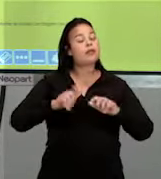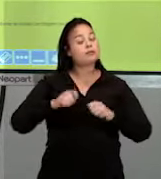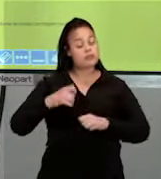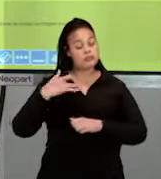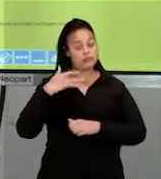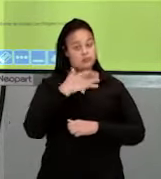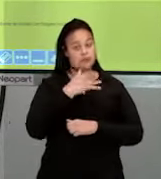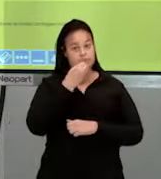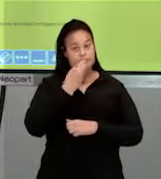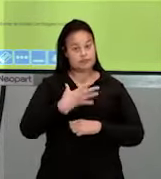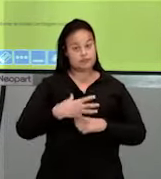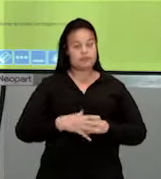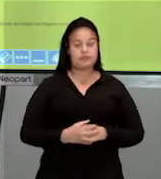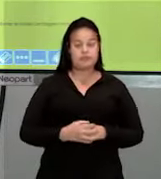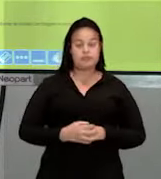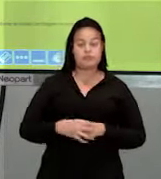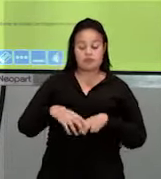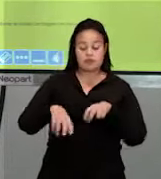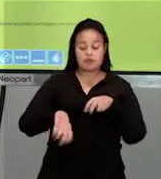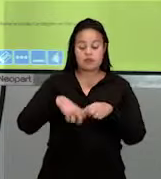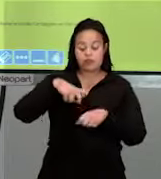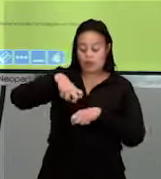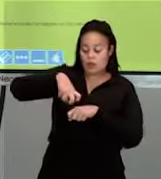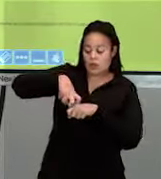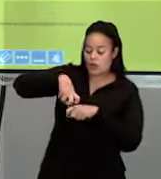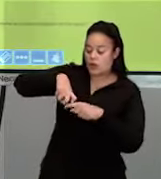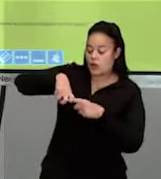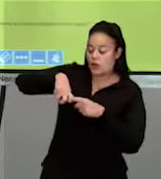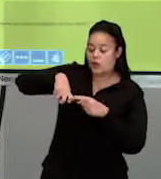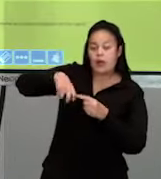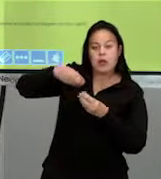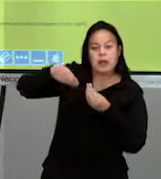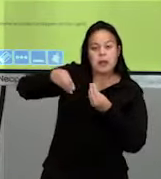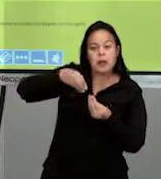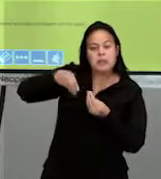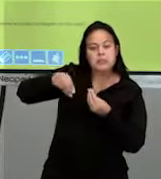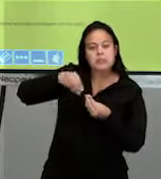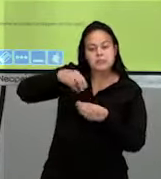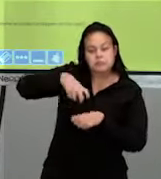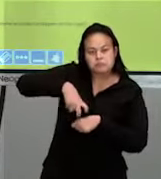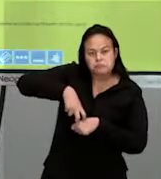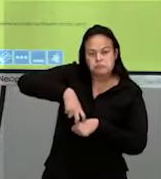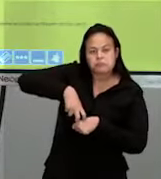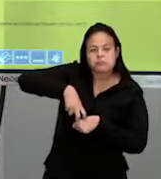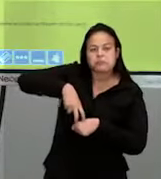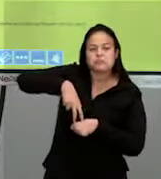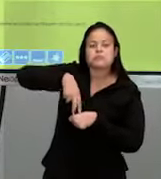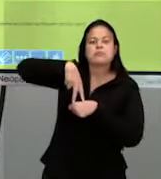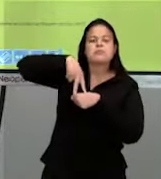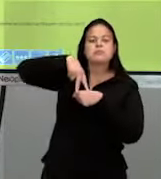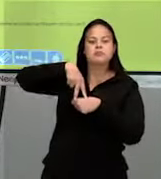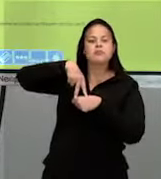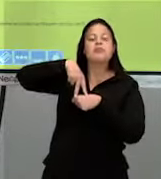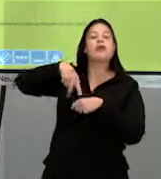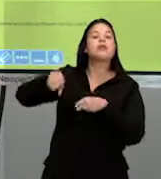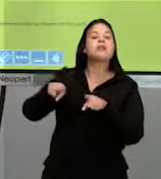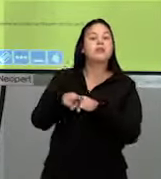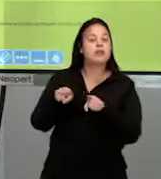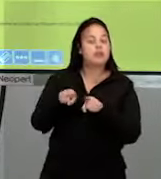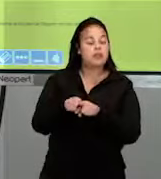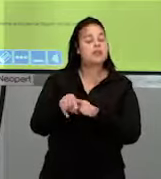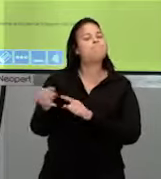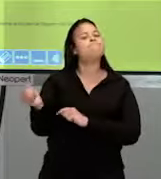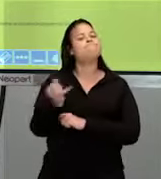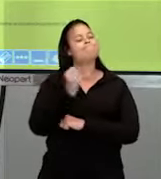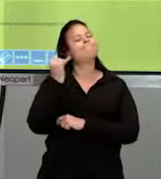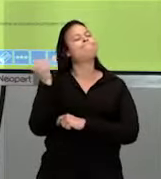a presença das cartilagens, com a mesma função de sustentação. E também, muito